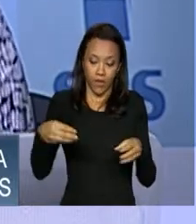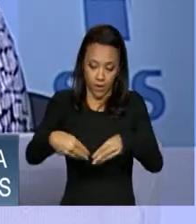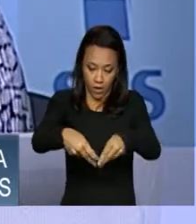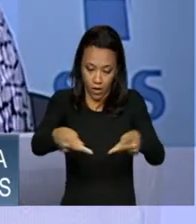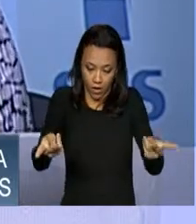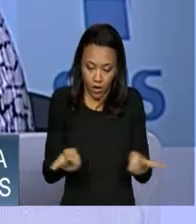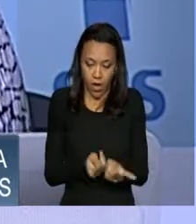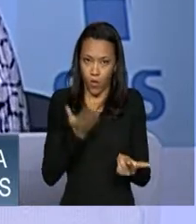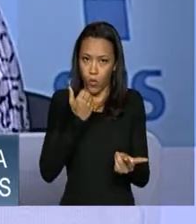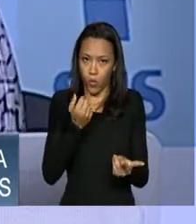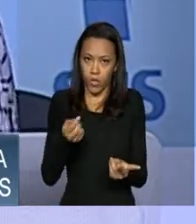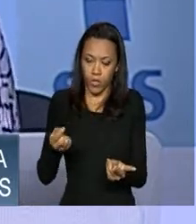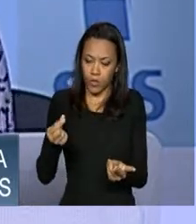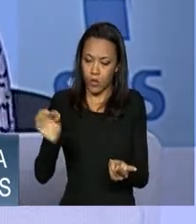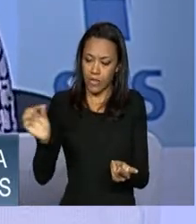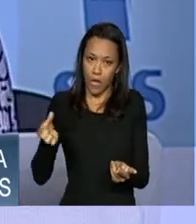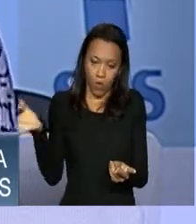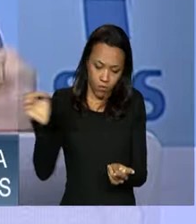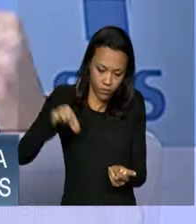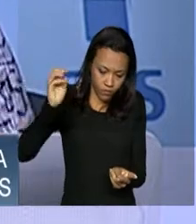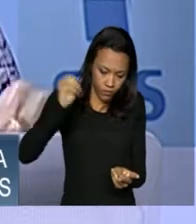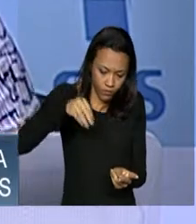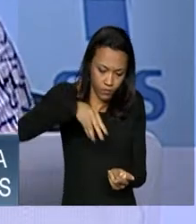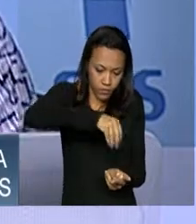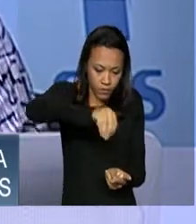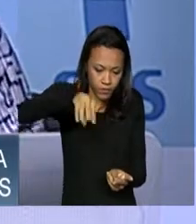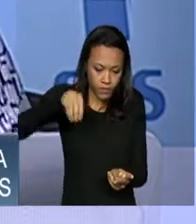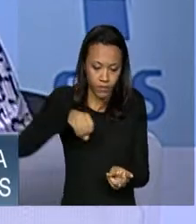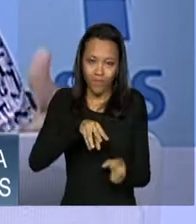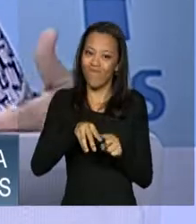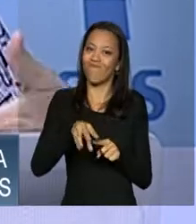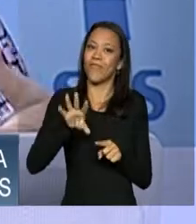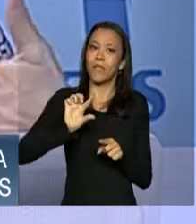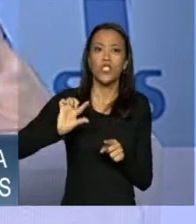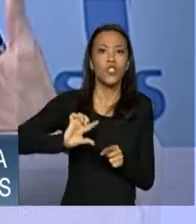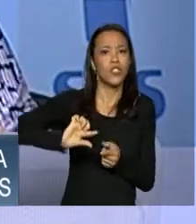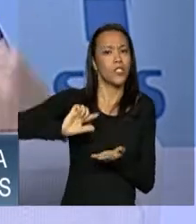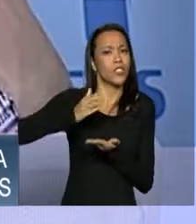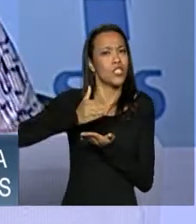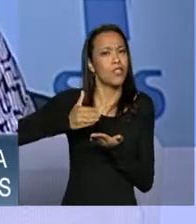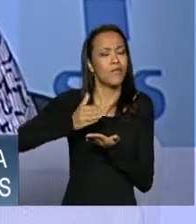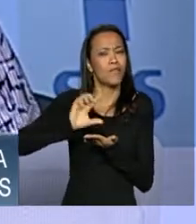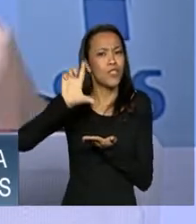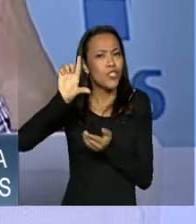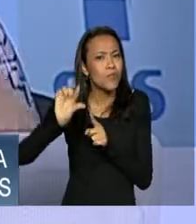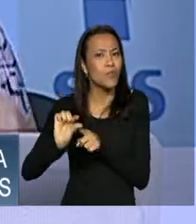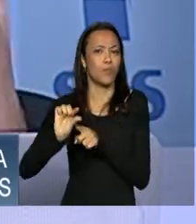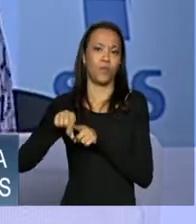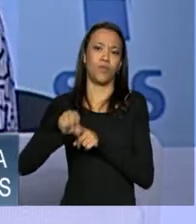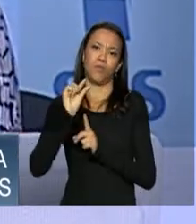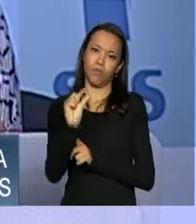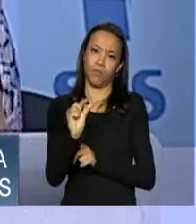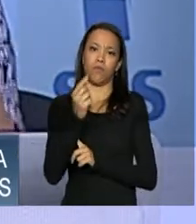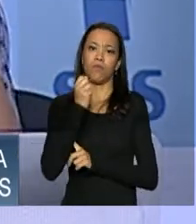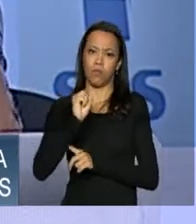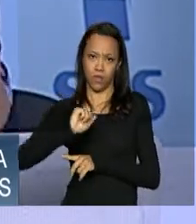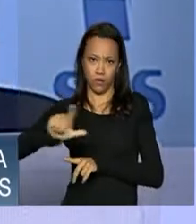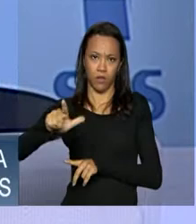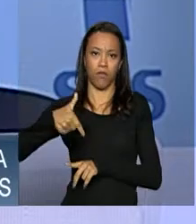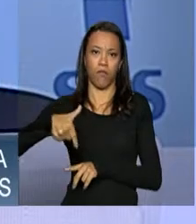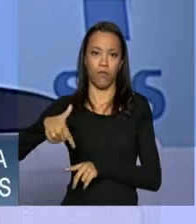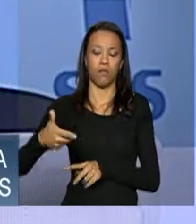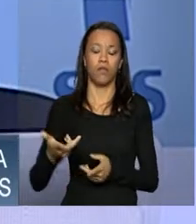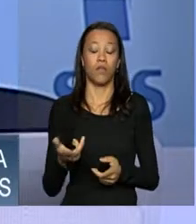preparo nos alimentos, que essa quantidade de sal seja reduzida. E também,